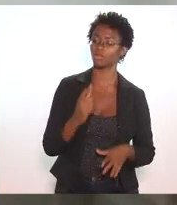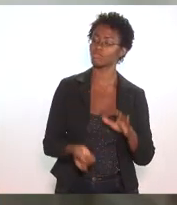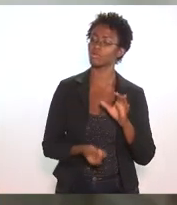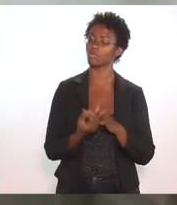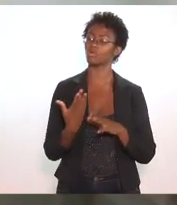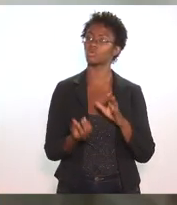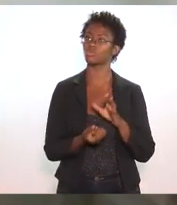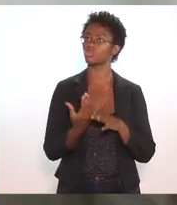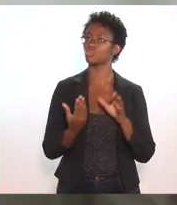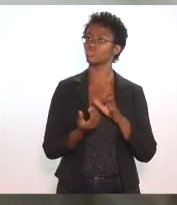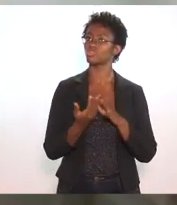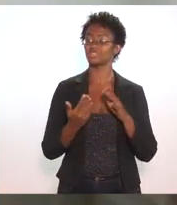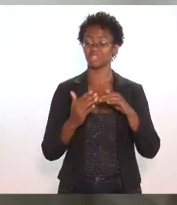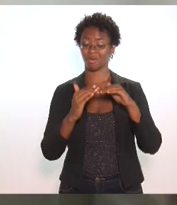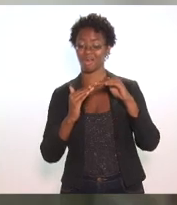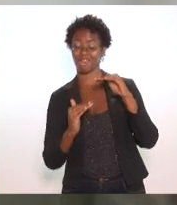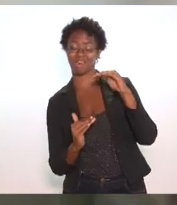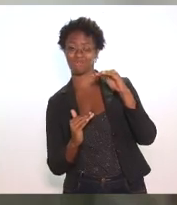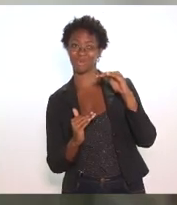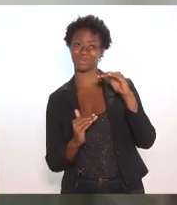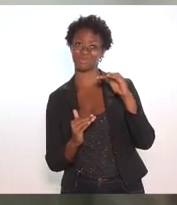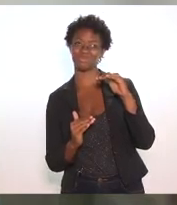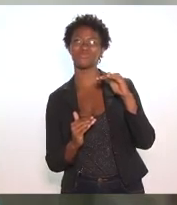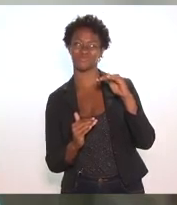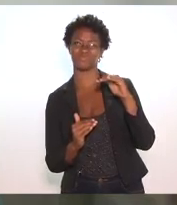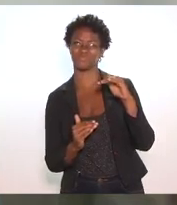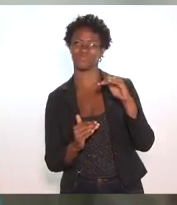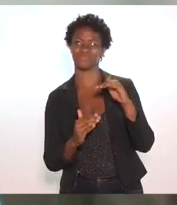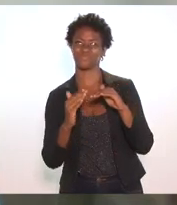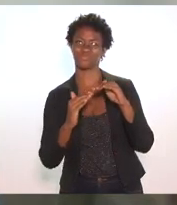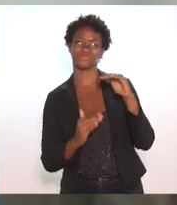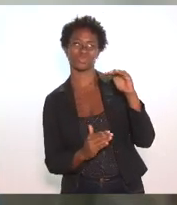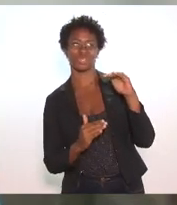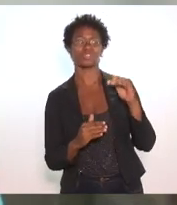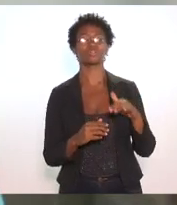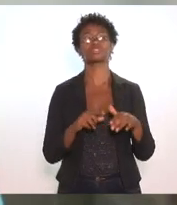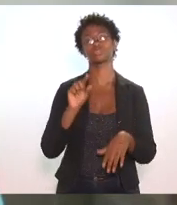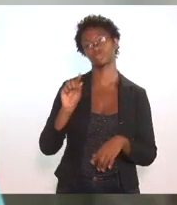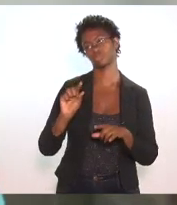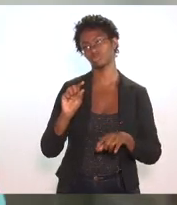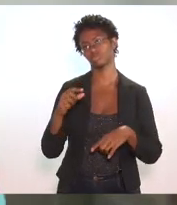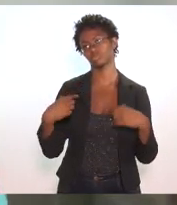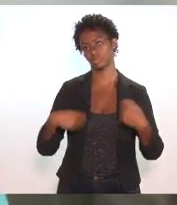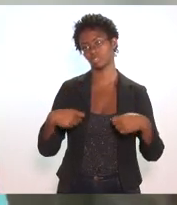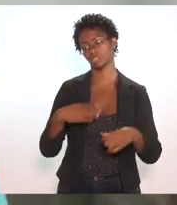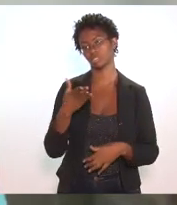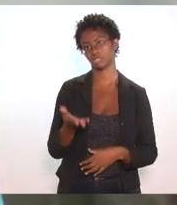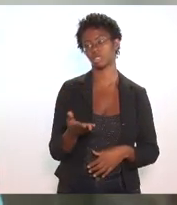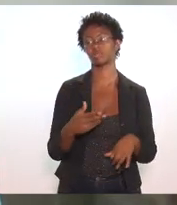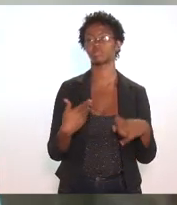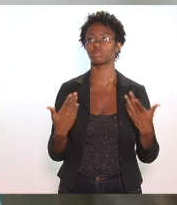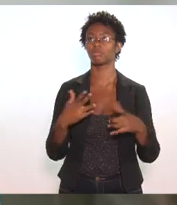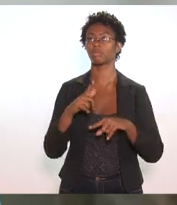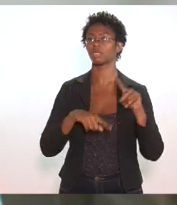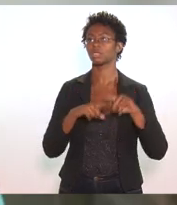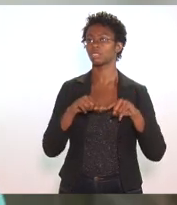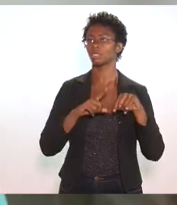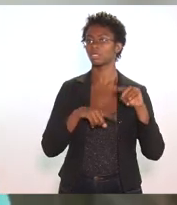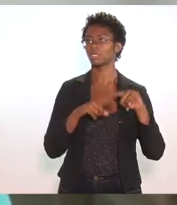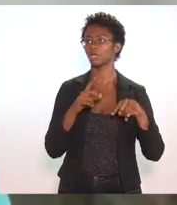produção abaixo do que tinha definido. Então, esses insumos começam a